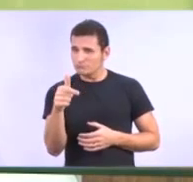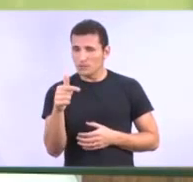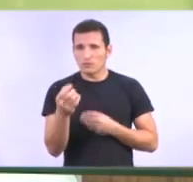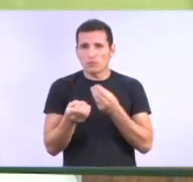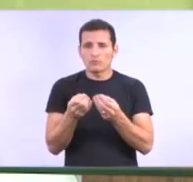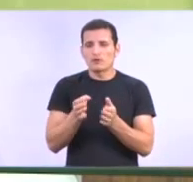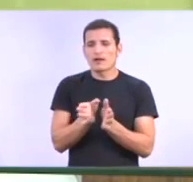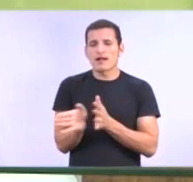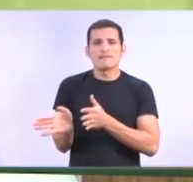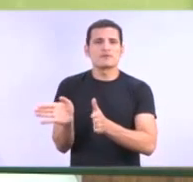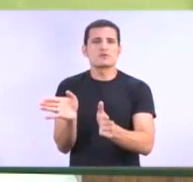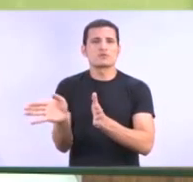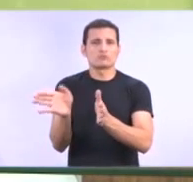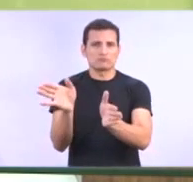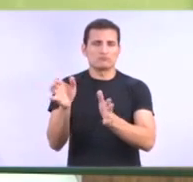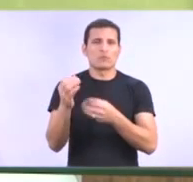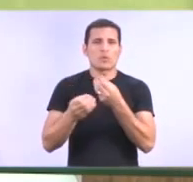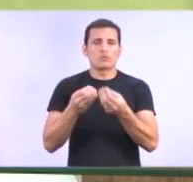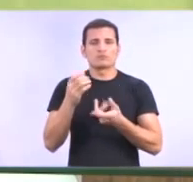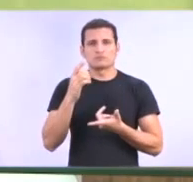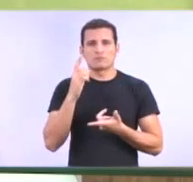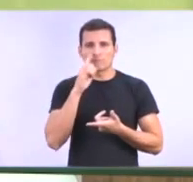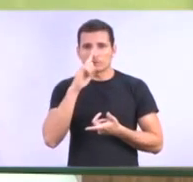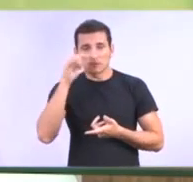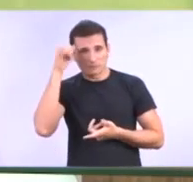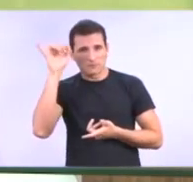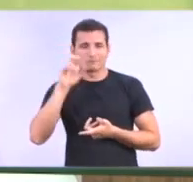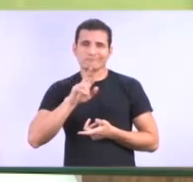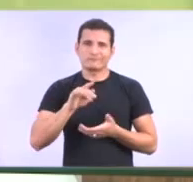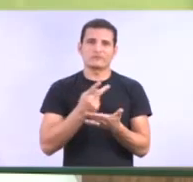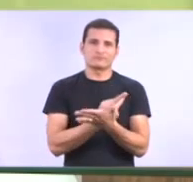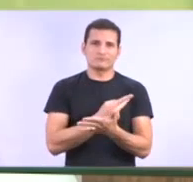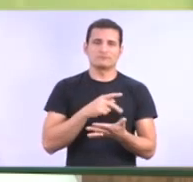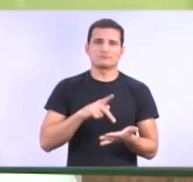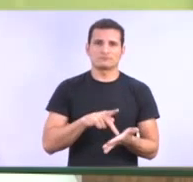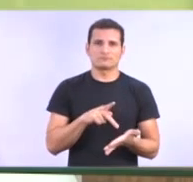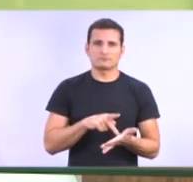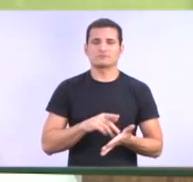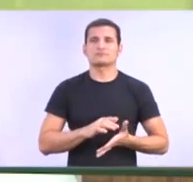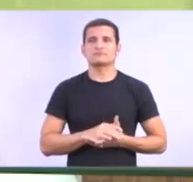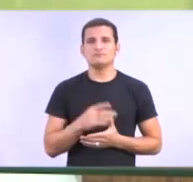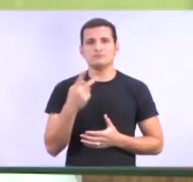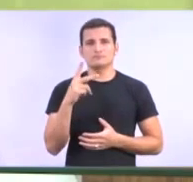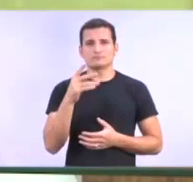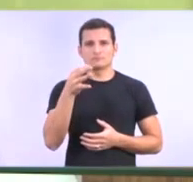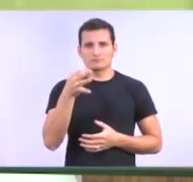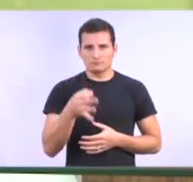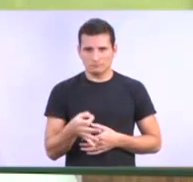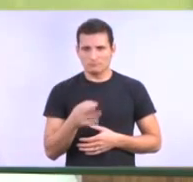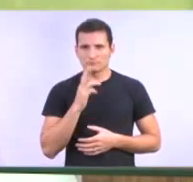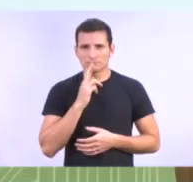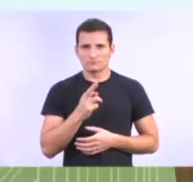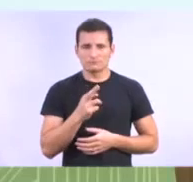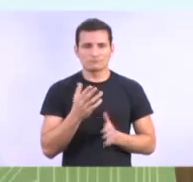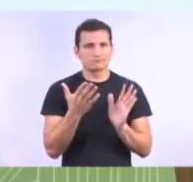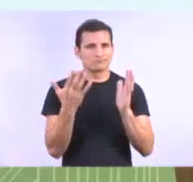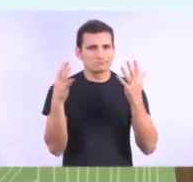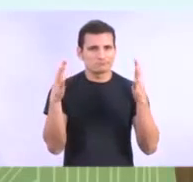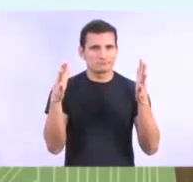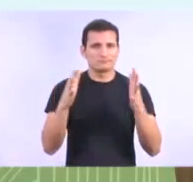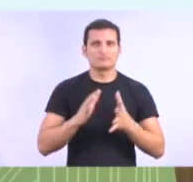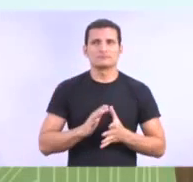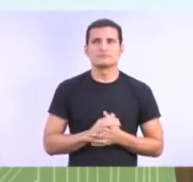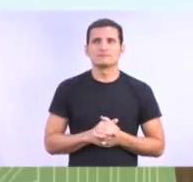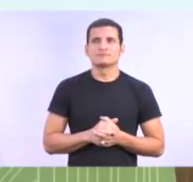caminhos alternativos, vai ocorrer exatamente isso que você falou, entendeu? Então, a sua resposta está correta, meus parabéns. Parabéns,